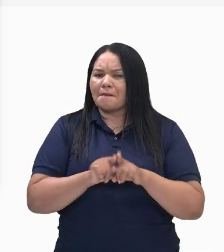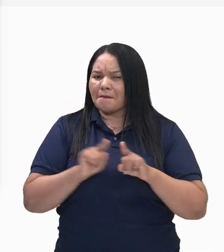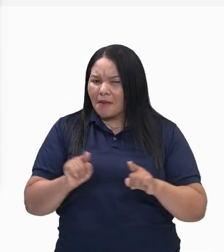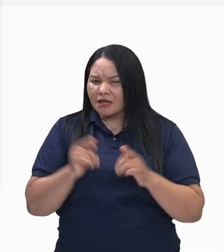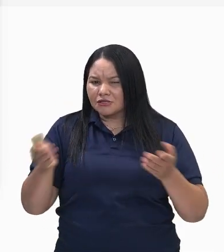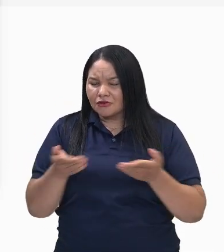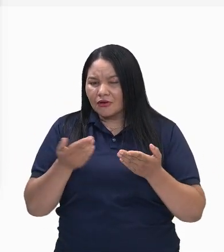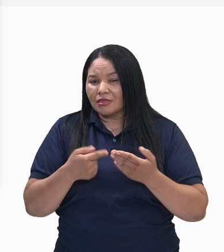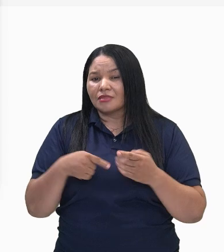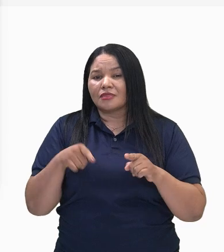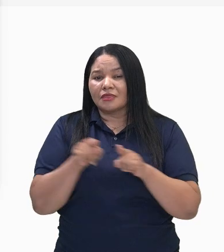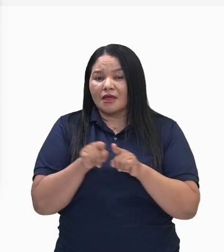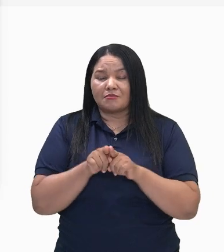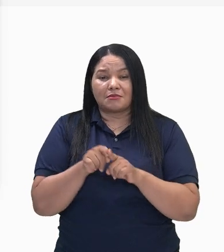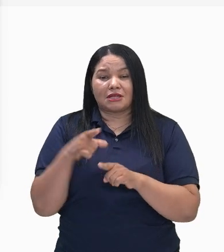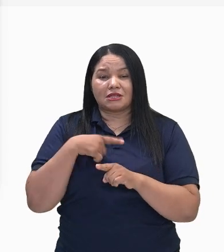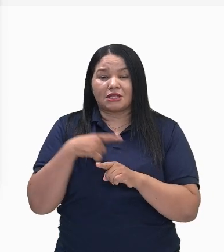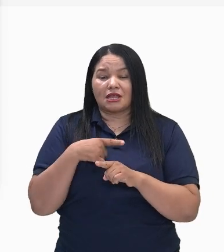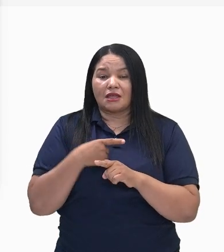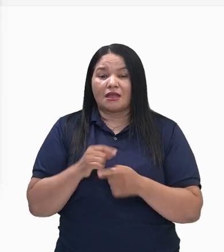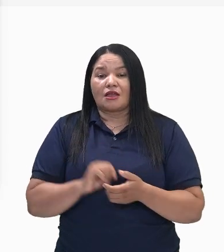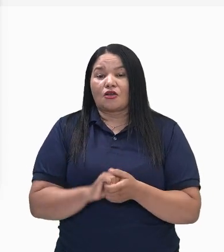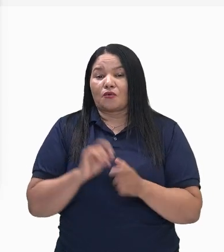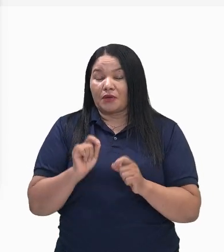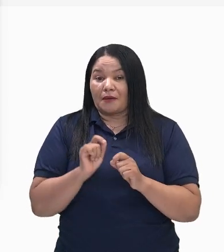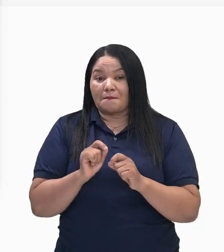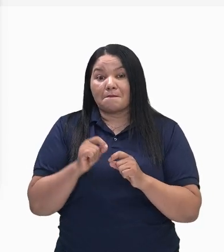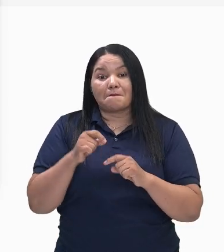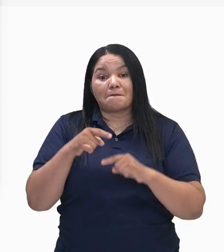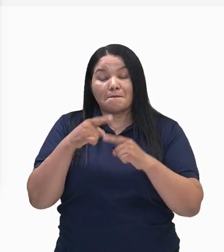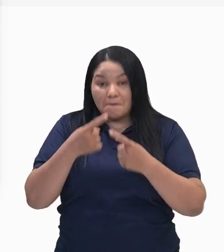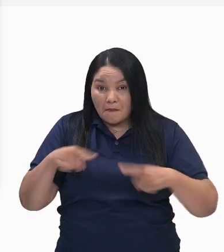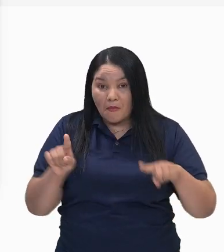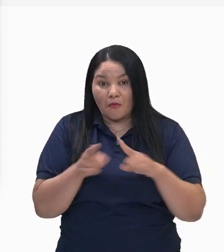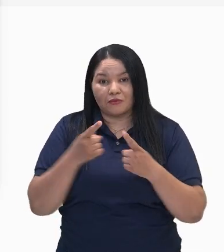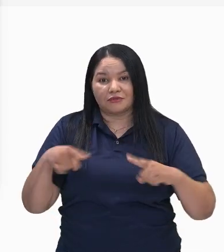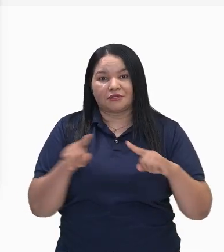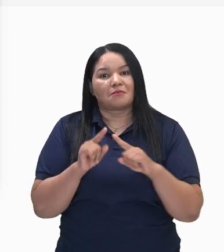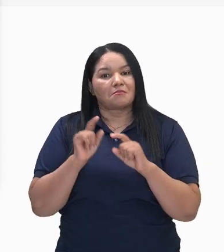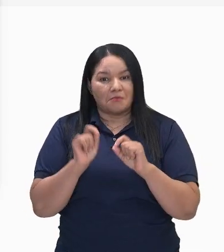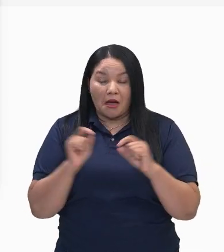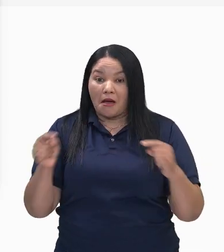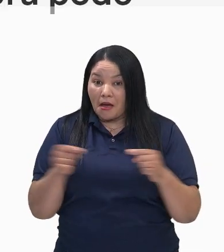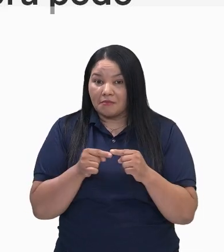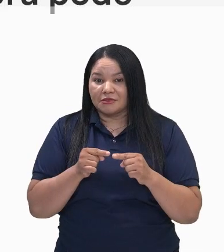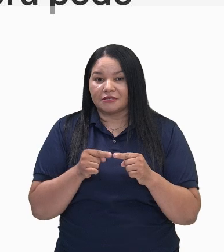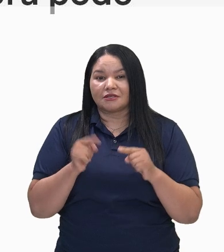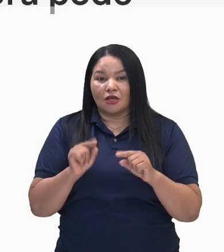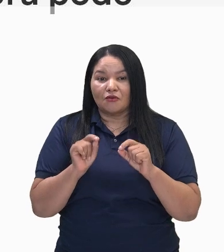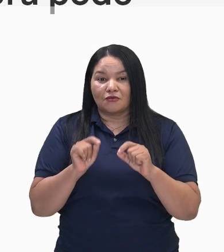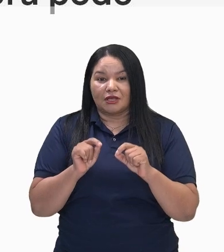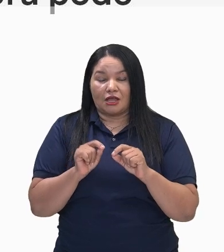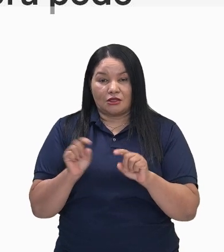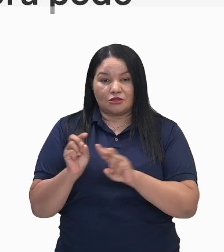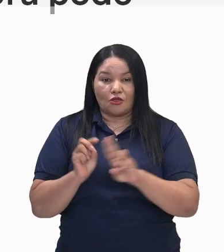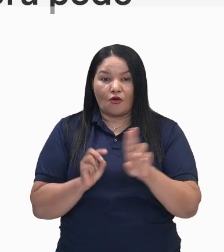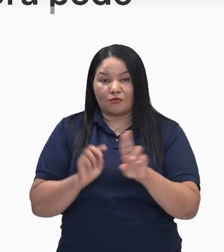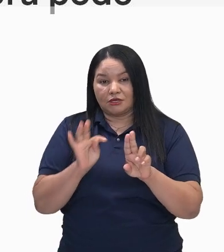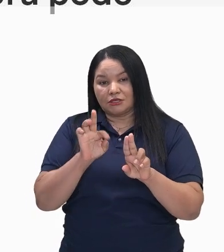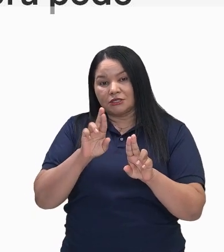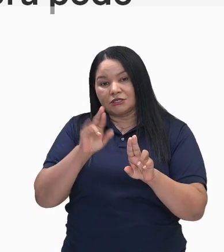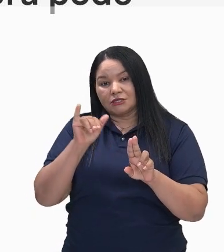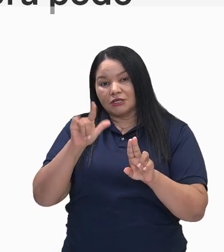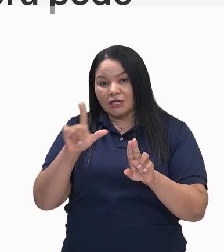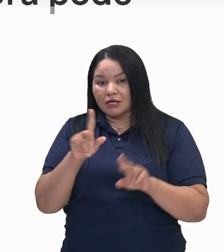nós podemos utilizar o quê? Uma música, que é chamado de quê? De trilha sonora.